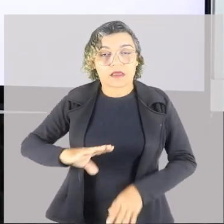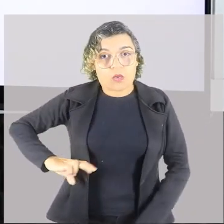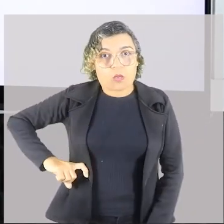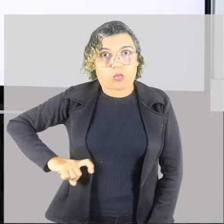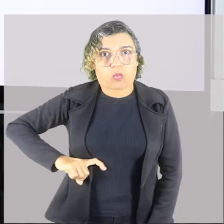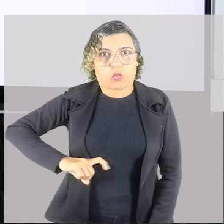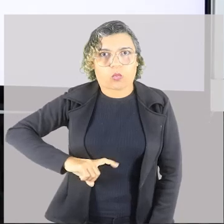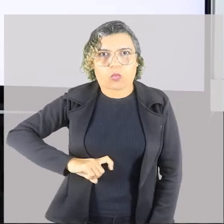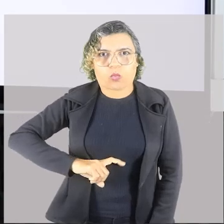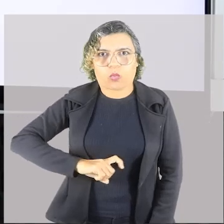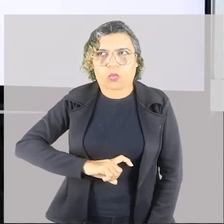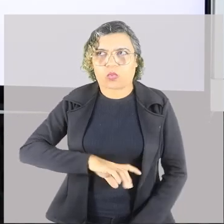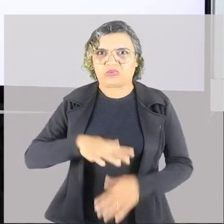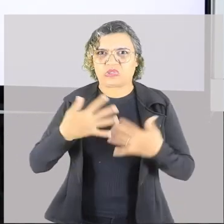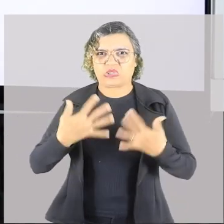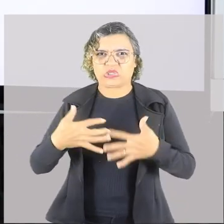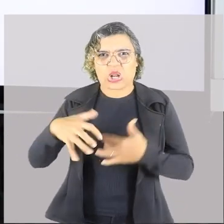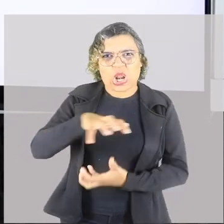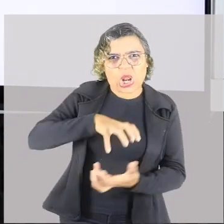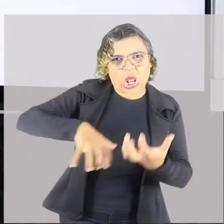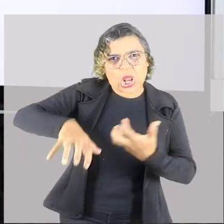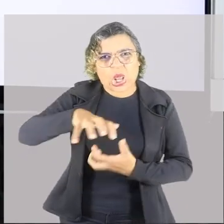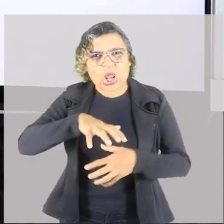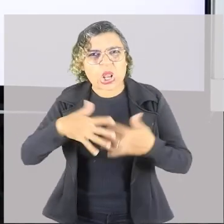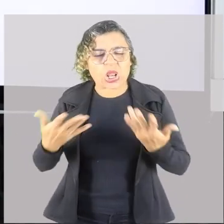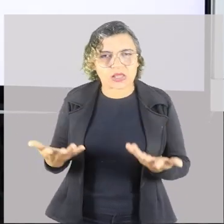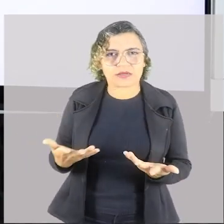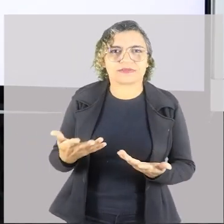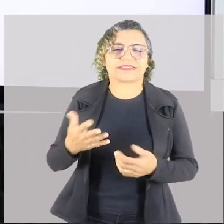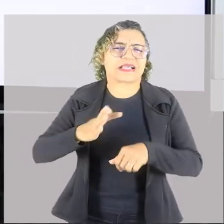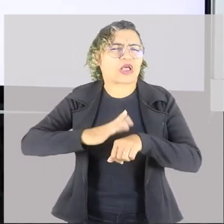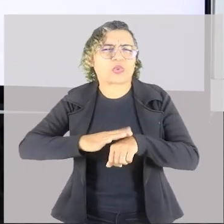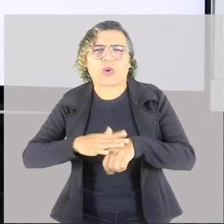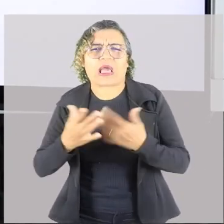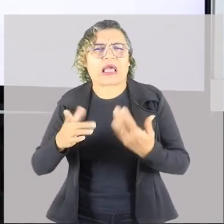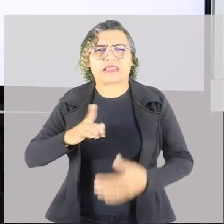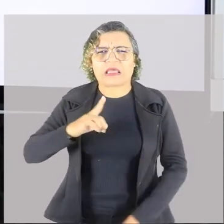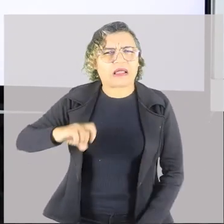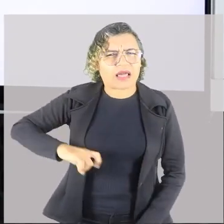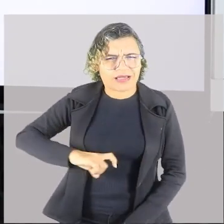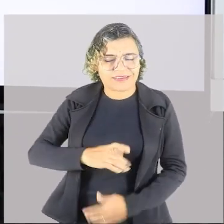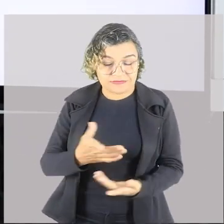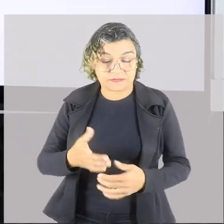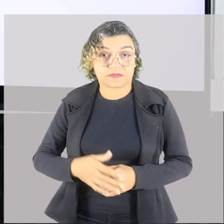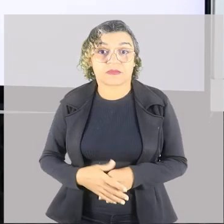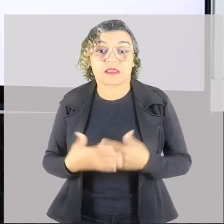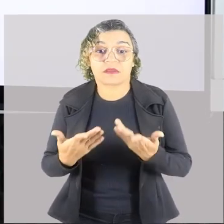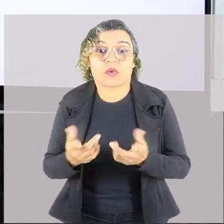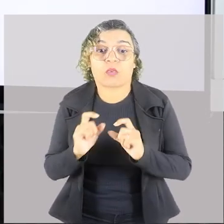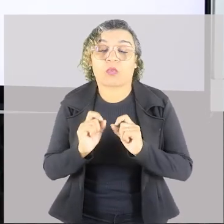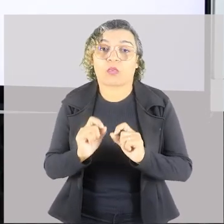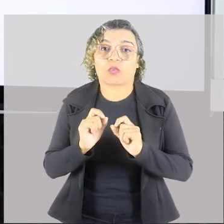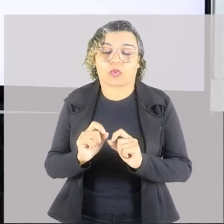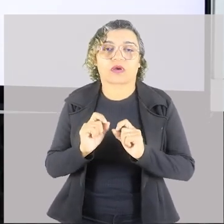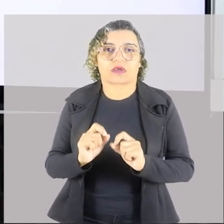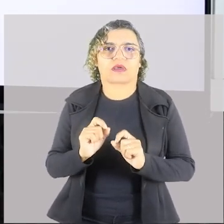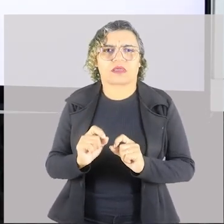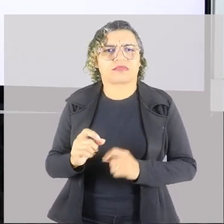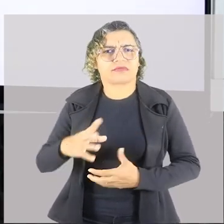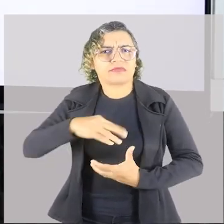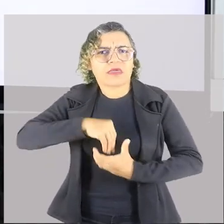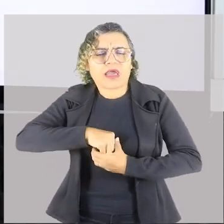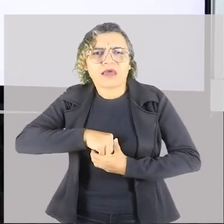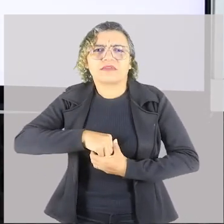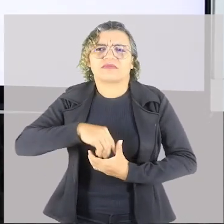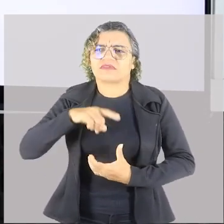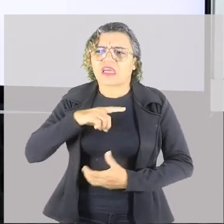um jardim zoológico da pior espécie. É a pessoa doente, tem lombriga, essas coisas. É essa bicharia cruel